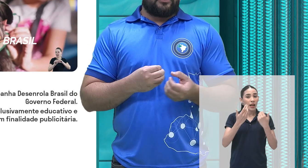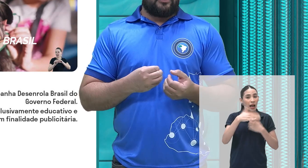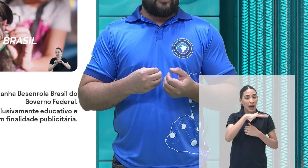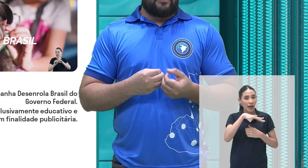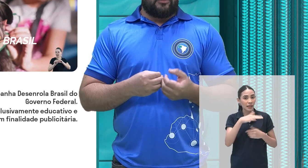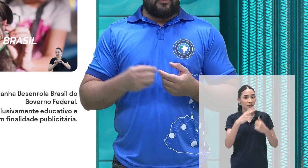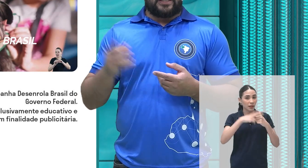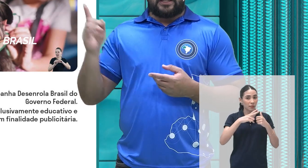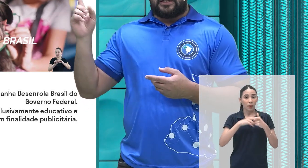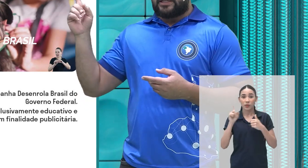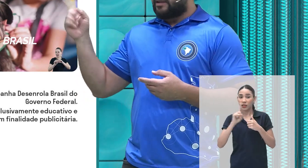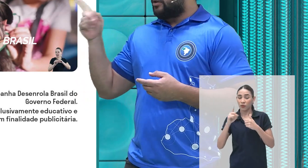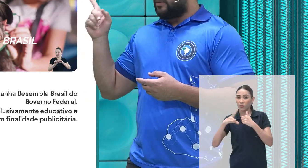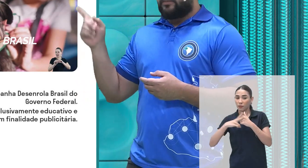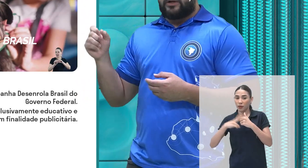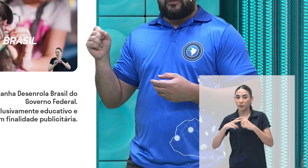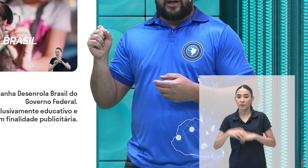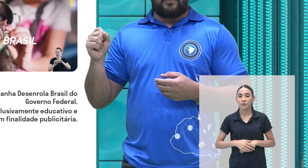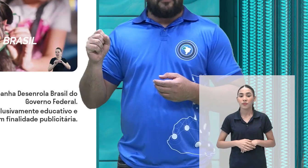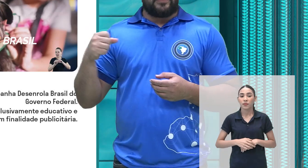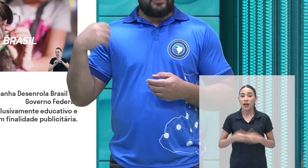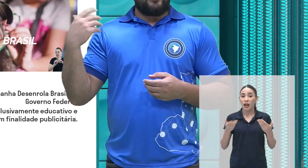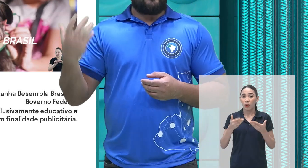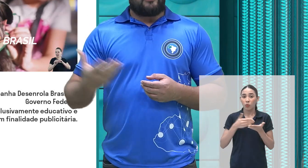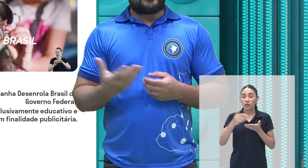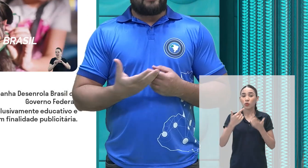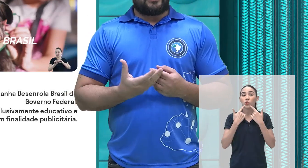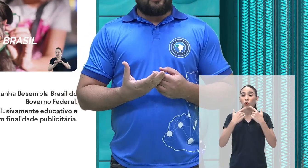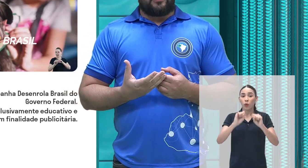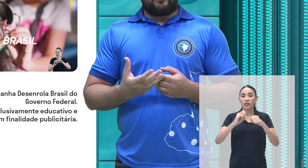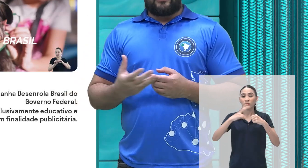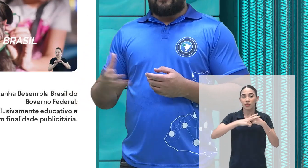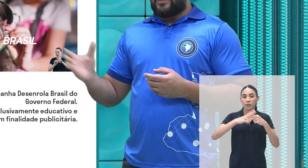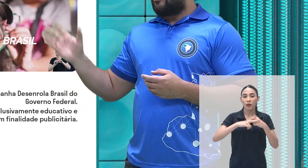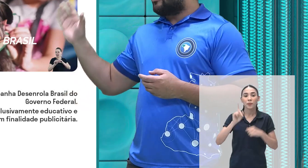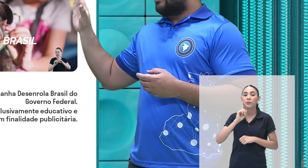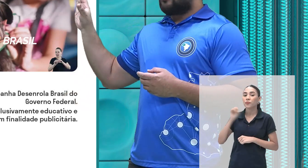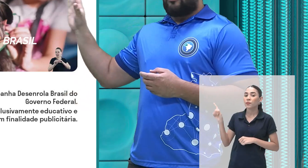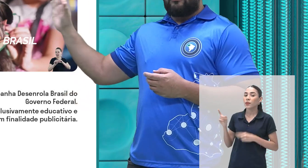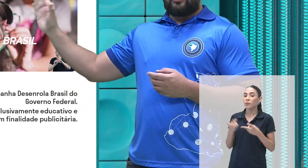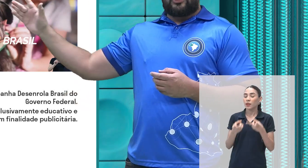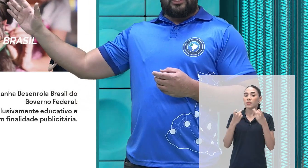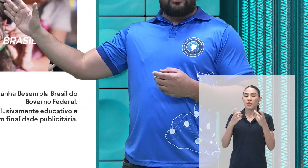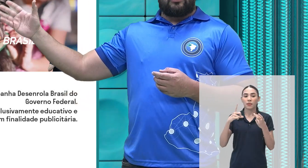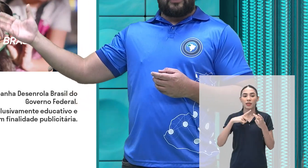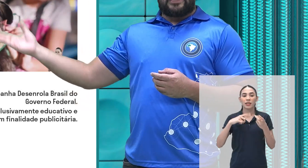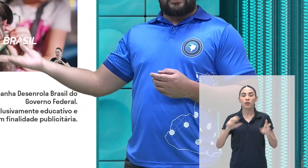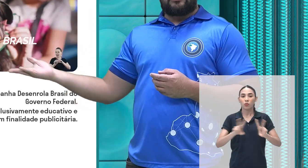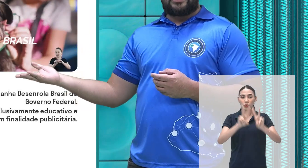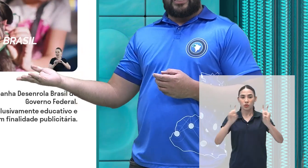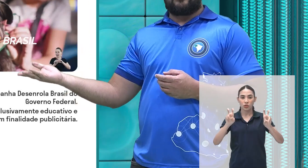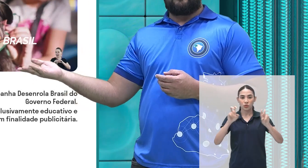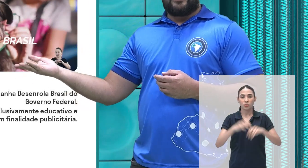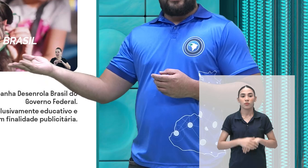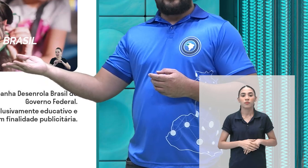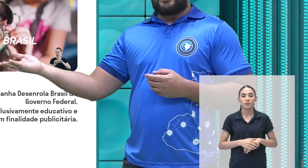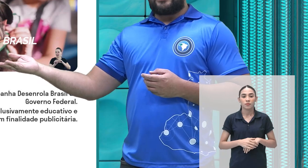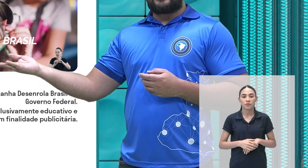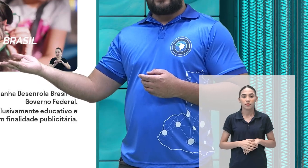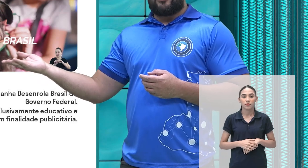e do plano não verbal, começando exatamente pelo plano verbal. Observe que no plano verbal nós temos como título esse